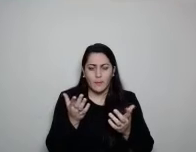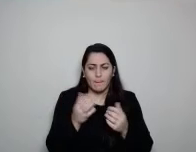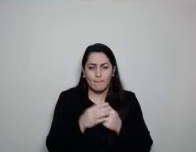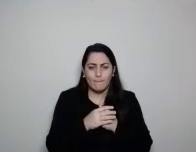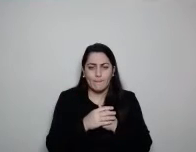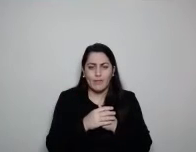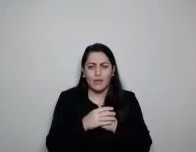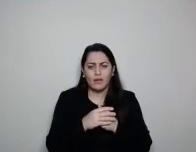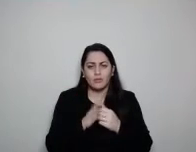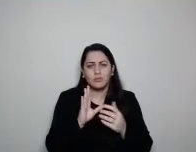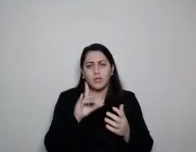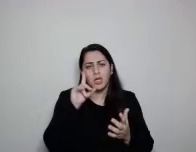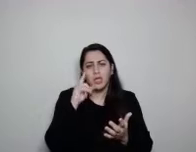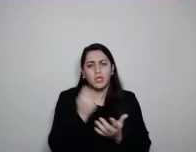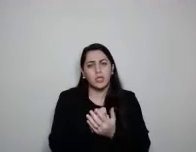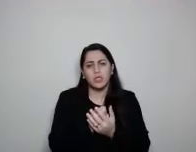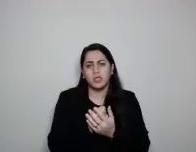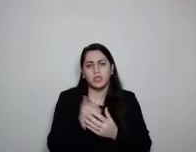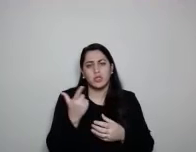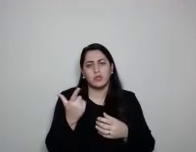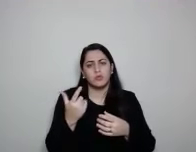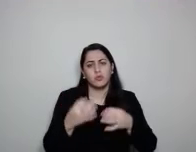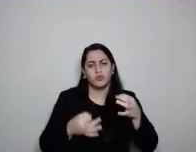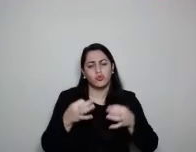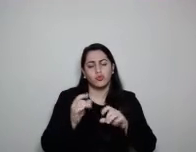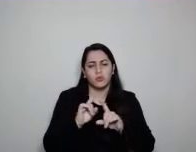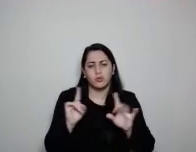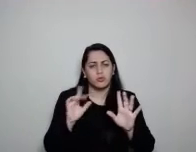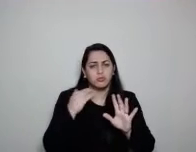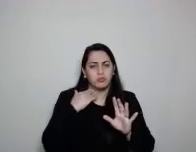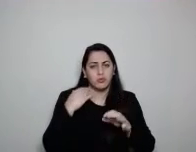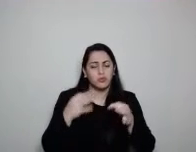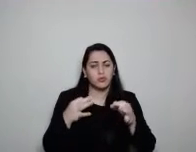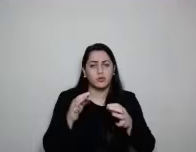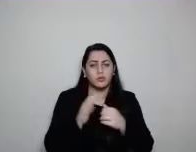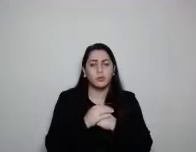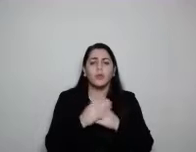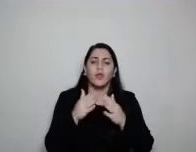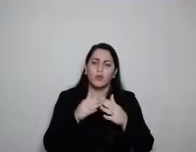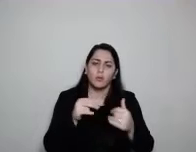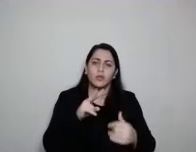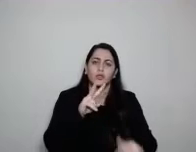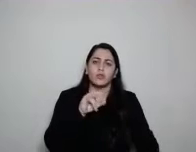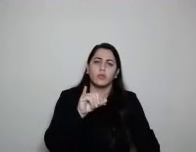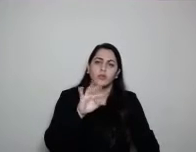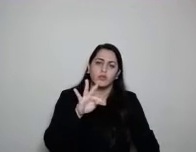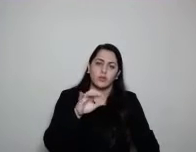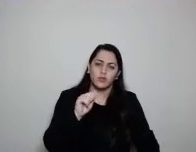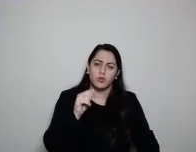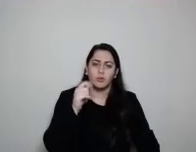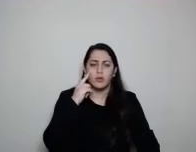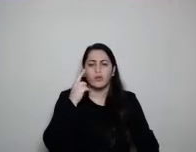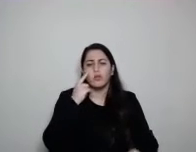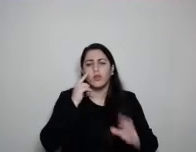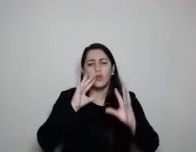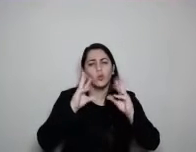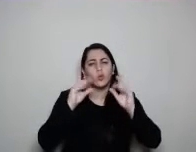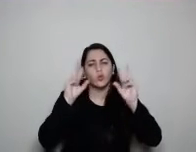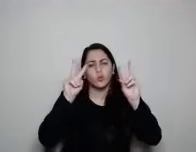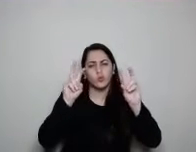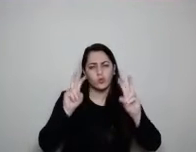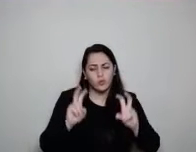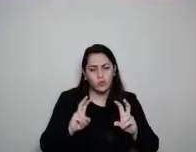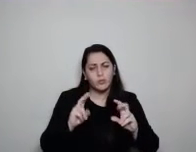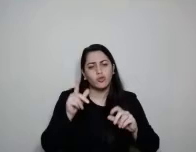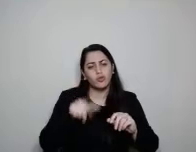juíza, não. Então, eu vou pedir vista mais uma vez para rever meu voto com relação a todos os temas. Badu Ibanez, quer votar logo,